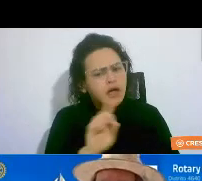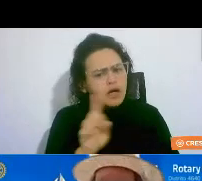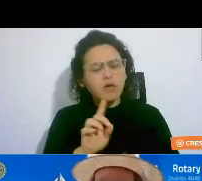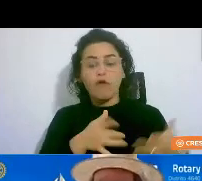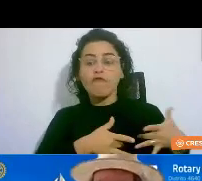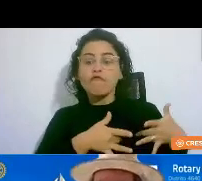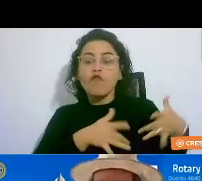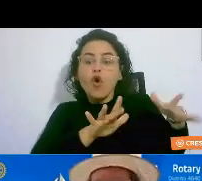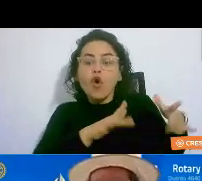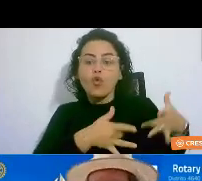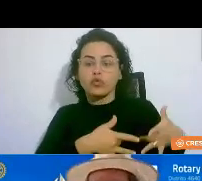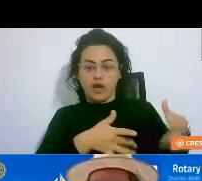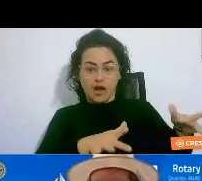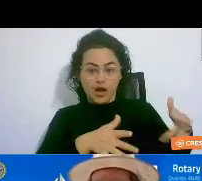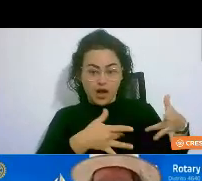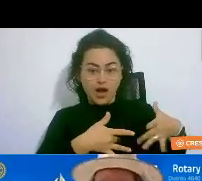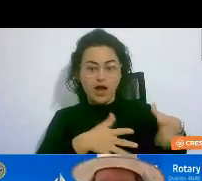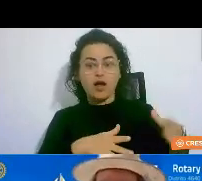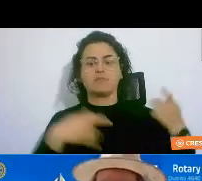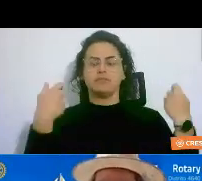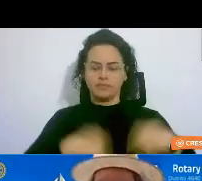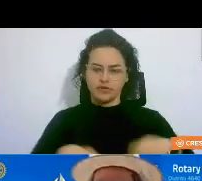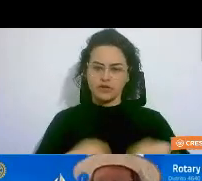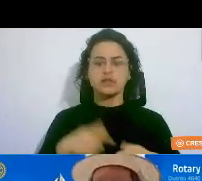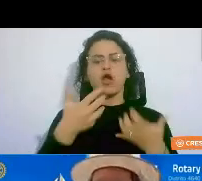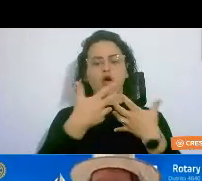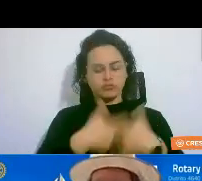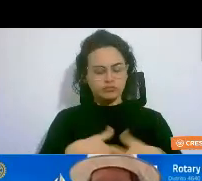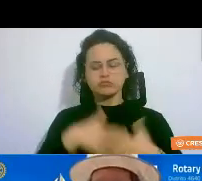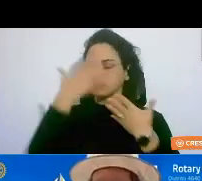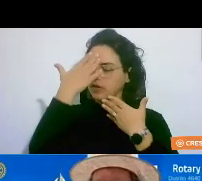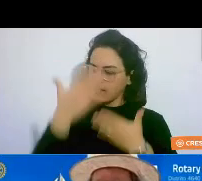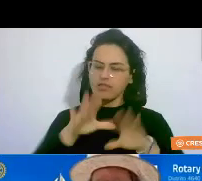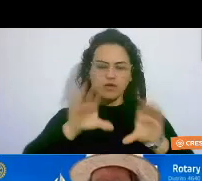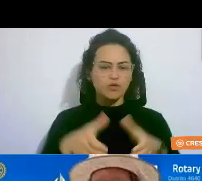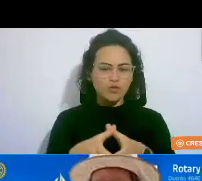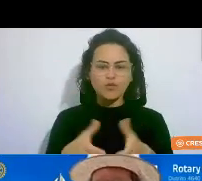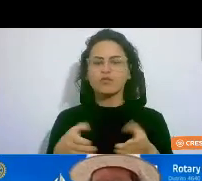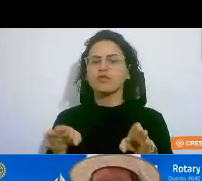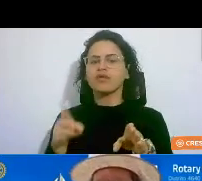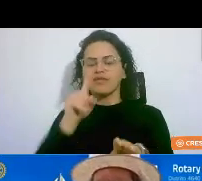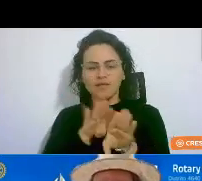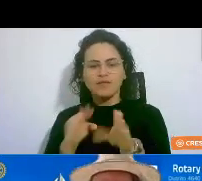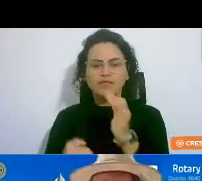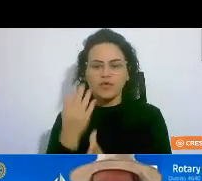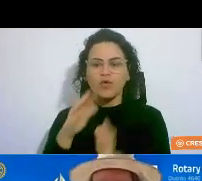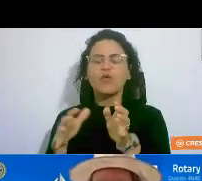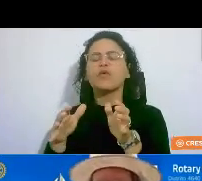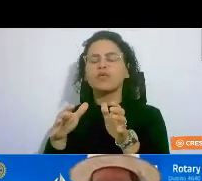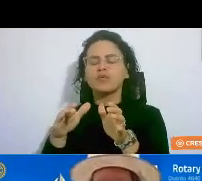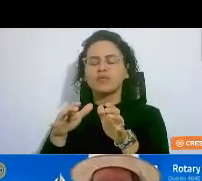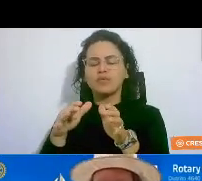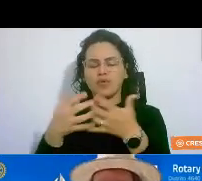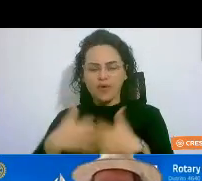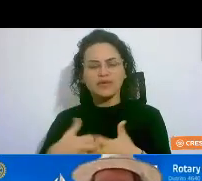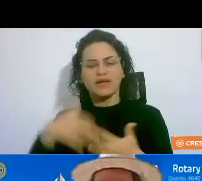condição, contribua. O Rotary agradece, o clube agradece, Fundação Rotária agradece e todos nós vamos estar